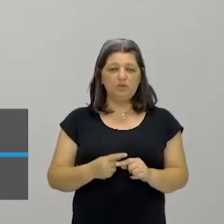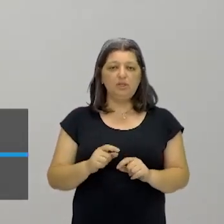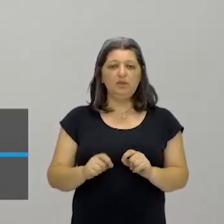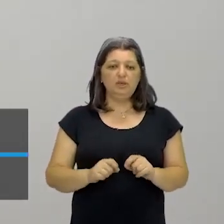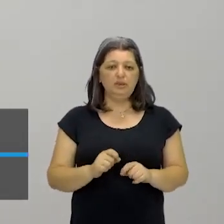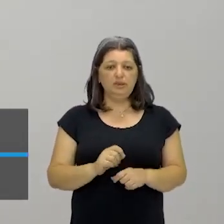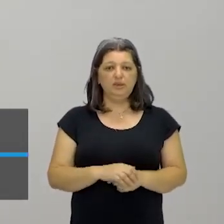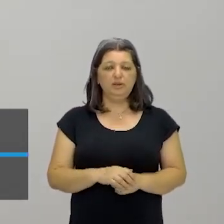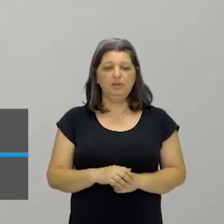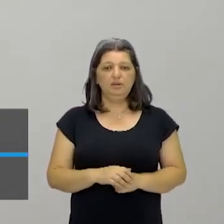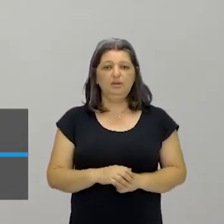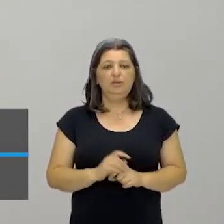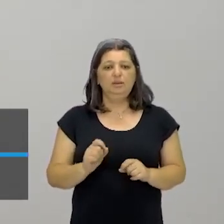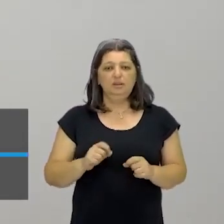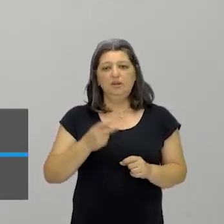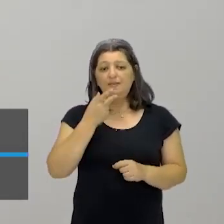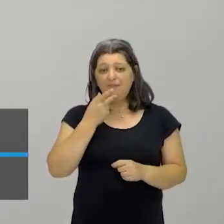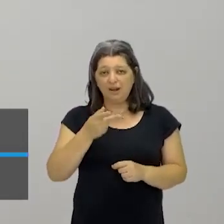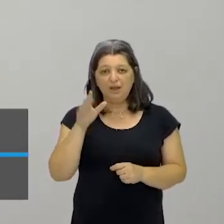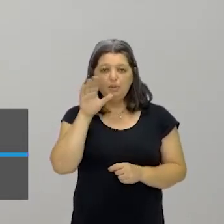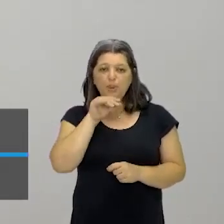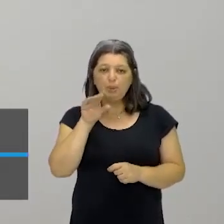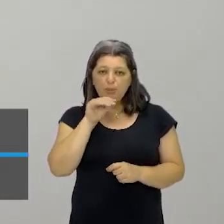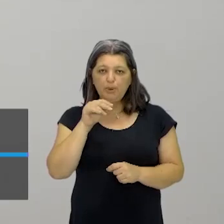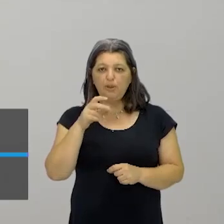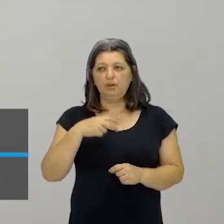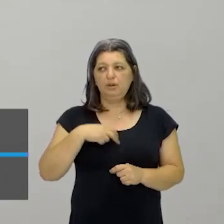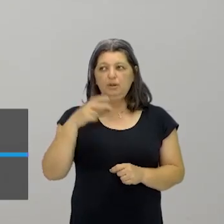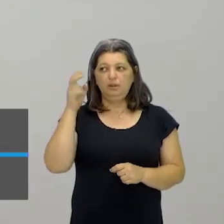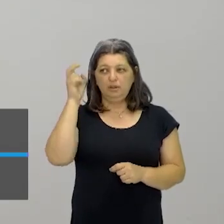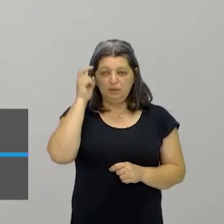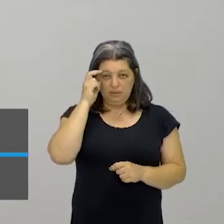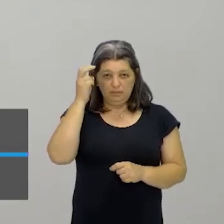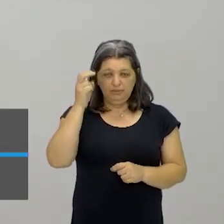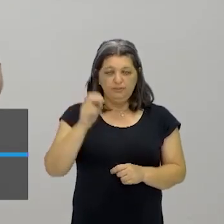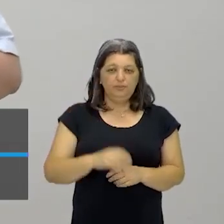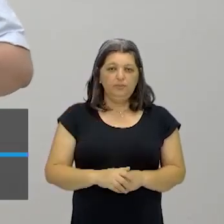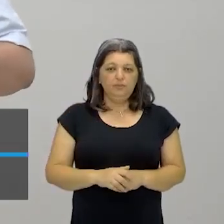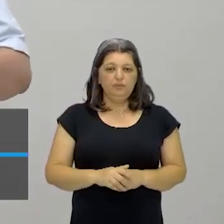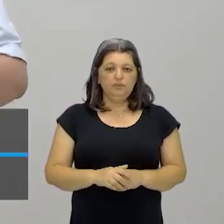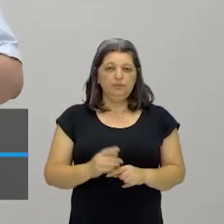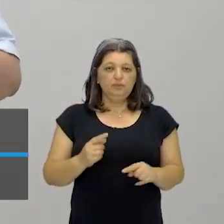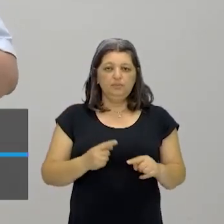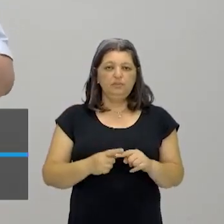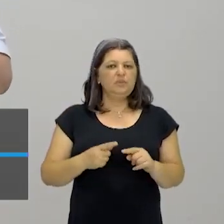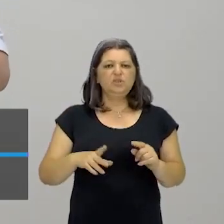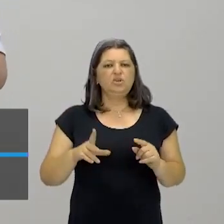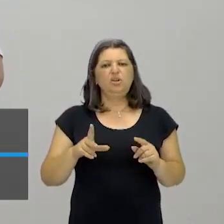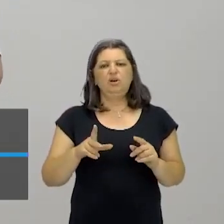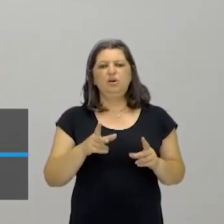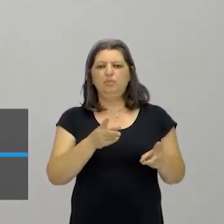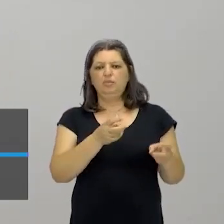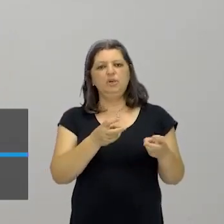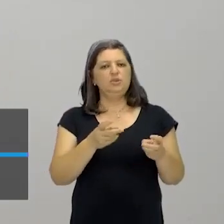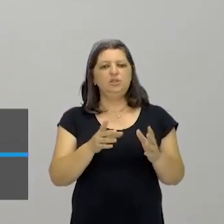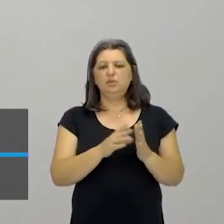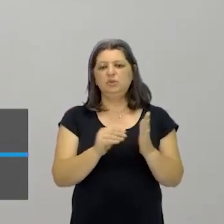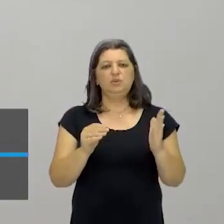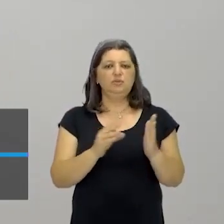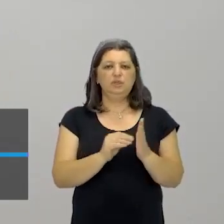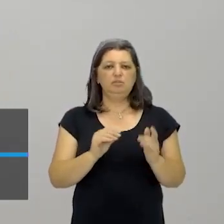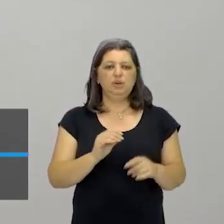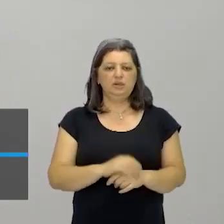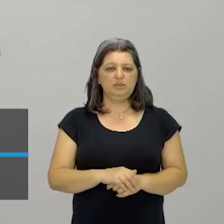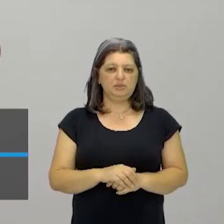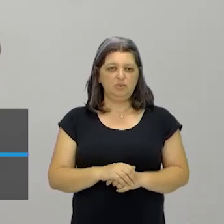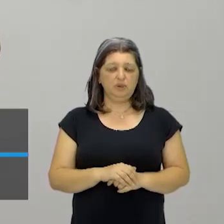palavra corretamente, se eu quero falar aí de uma maneira inteligível, a gente não fala que você tem que imitar exatamente o mesmo som, que você não pode